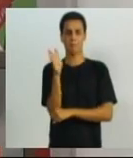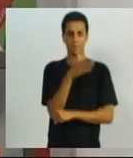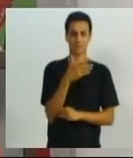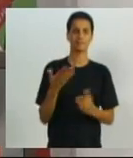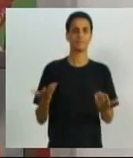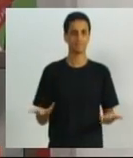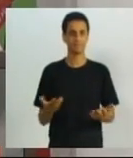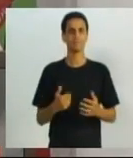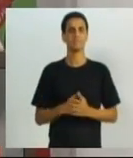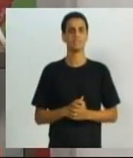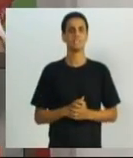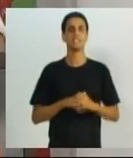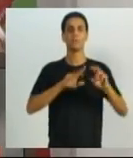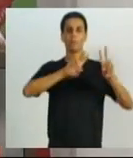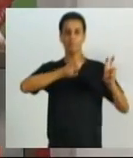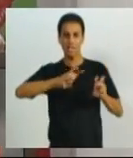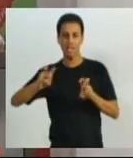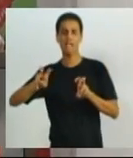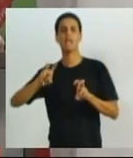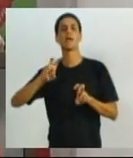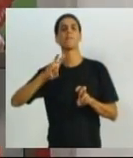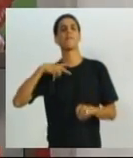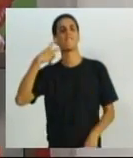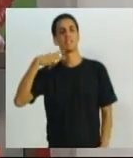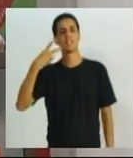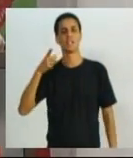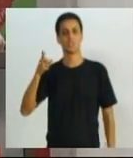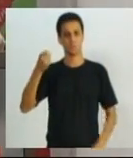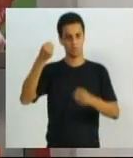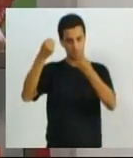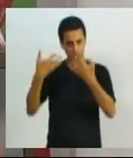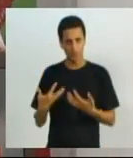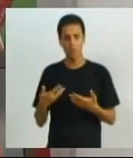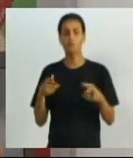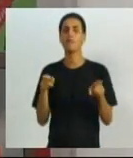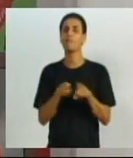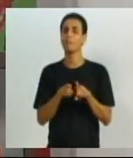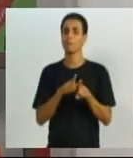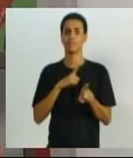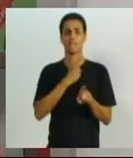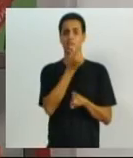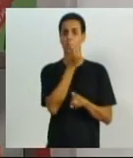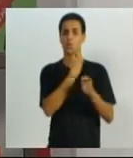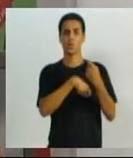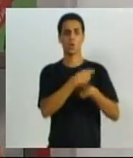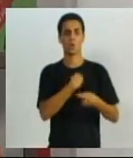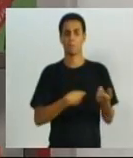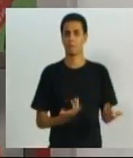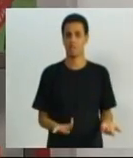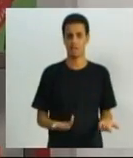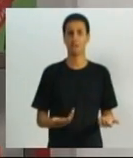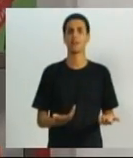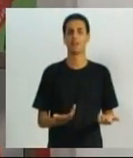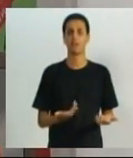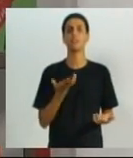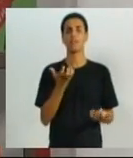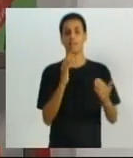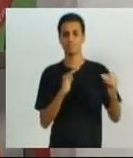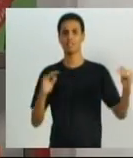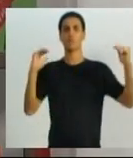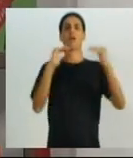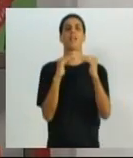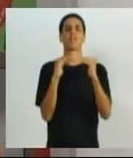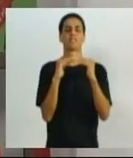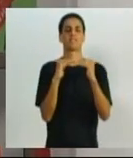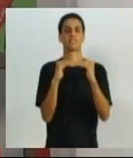além das questões abordadas muito bem pelo vereador Vanderlei, tem as questões econômicas, na tentativa de igualar as